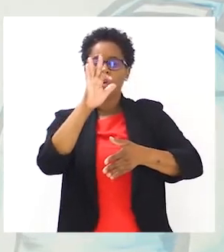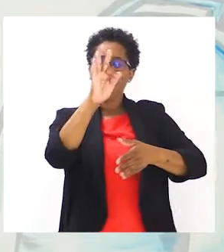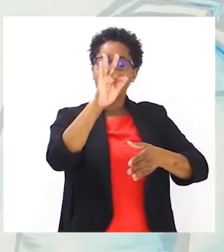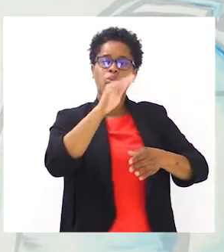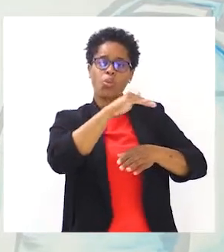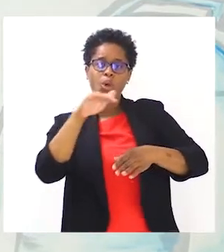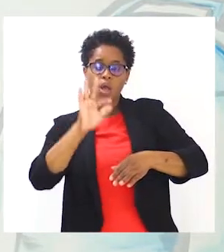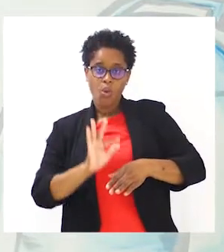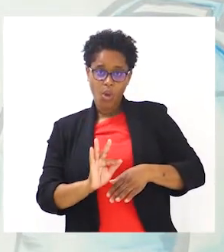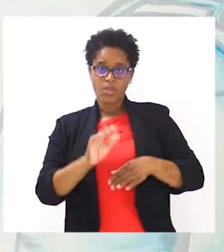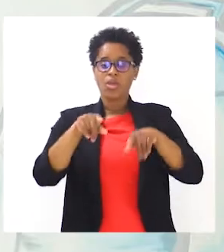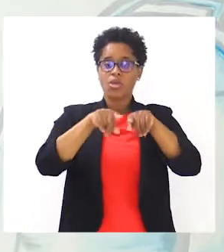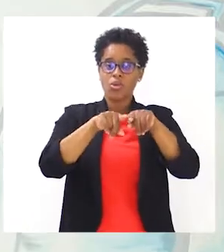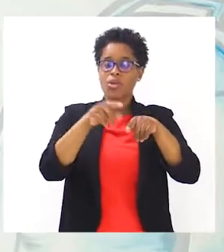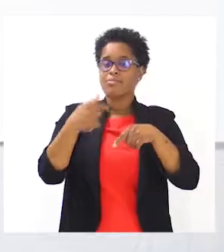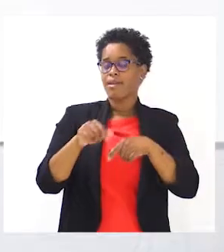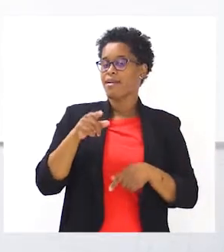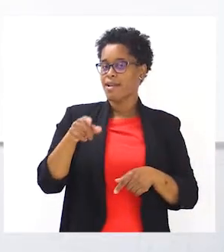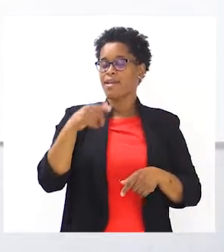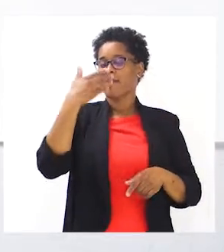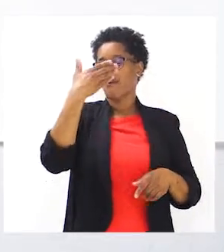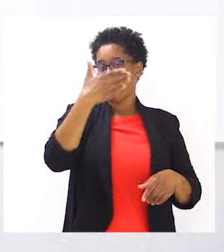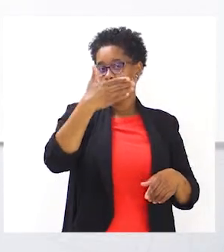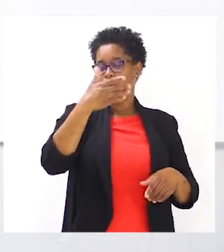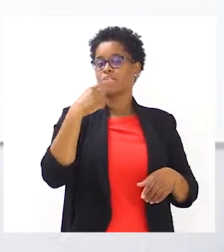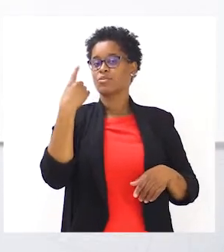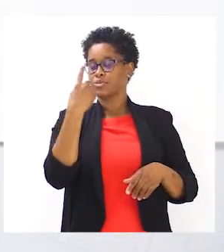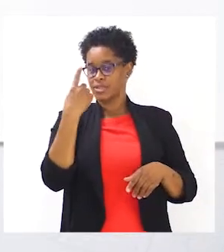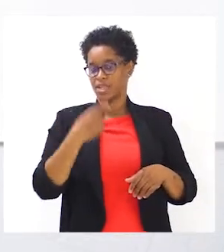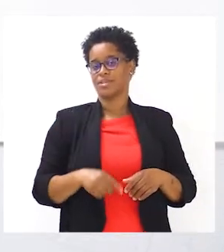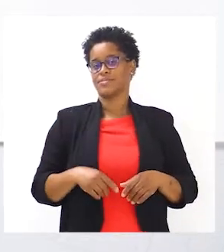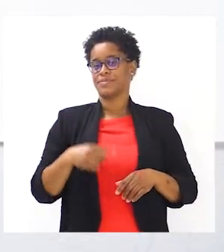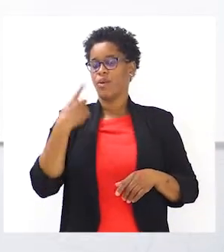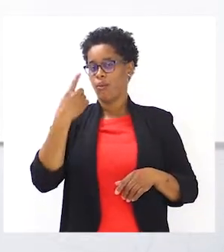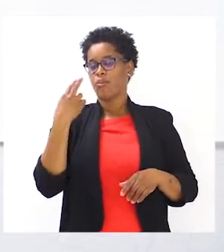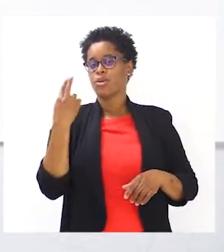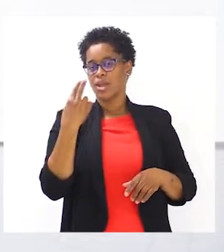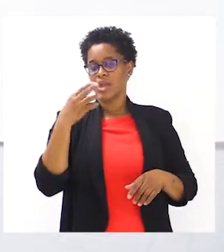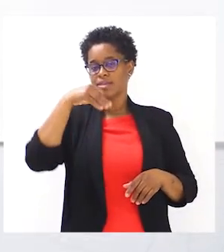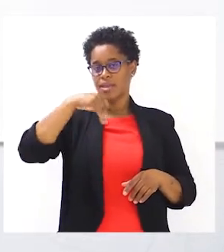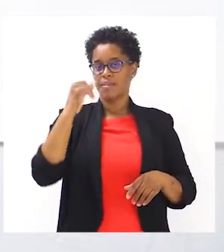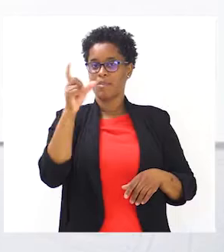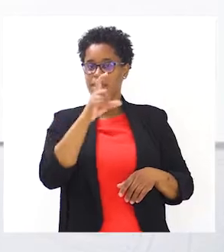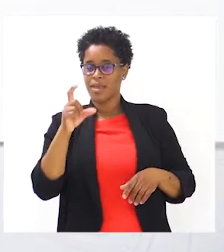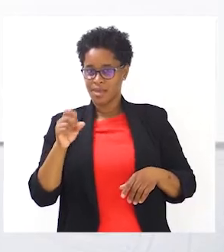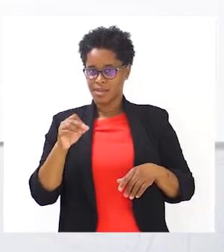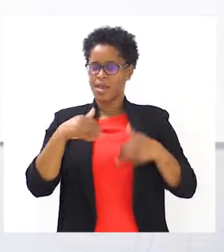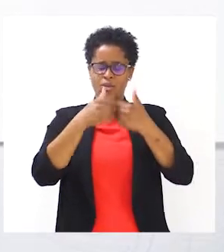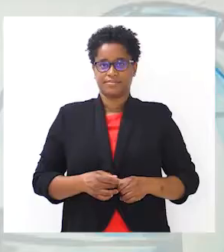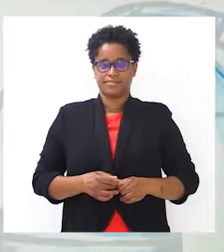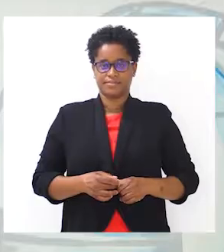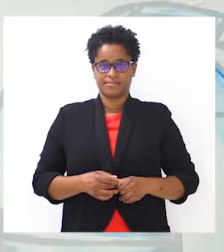quartos é o mesmo que ter ali uma unidade, a pizza inteira. Não há